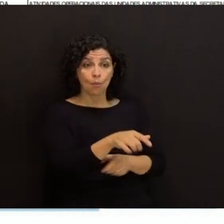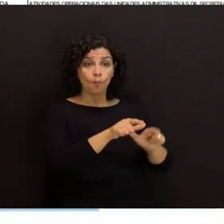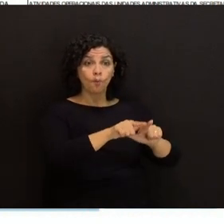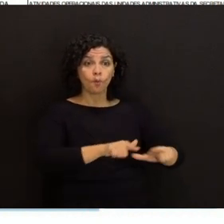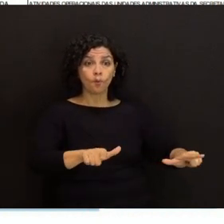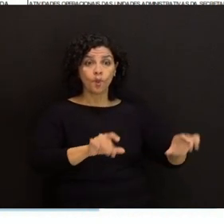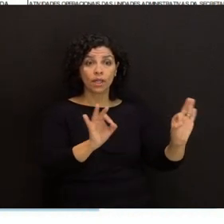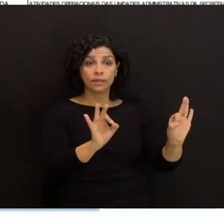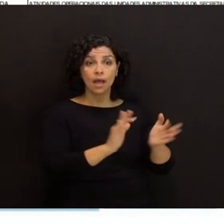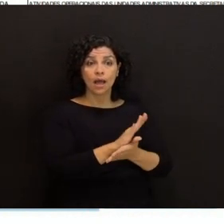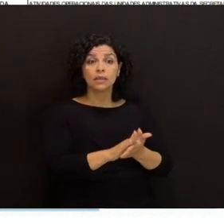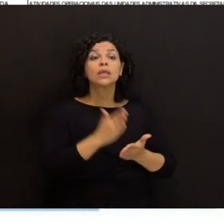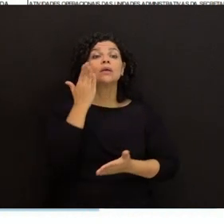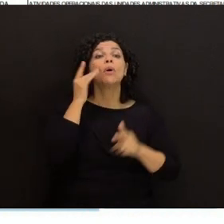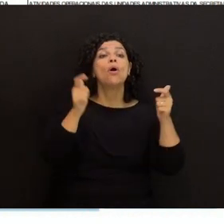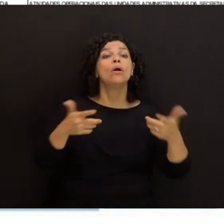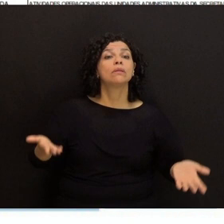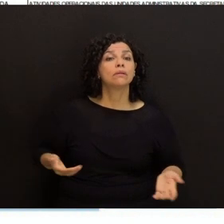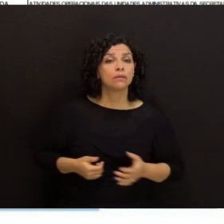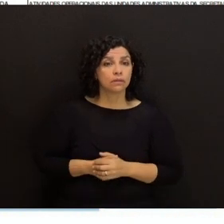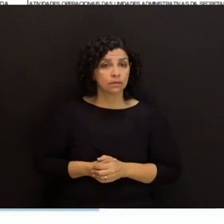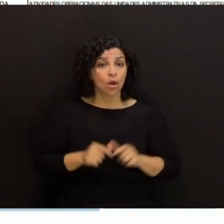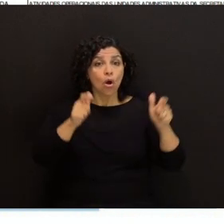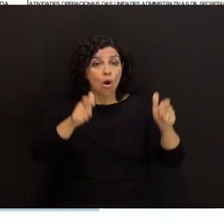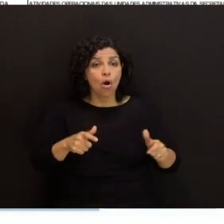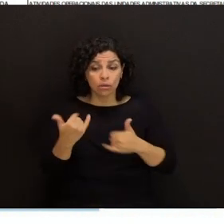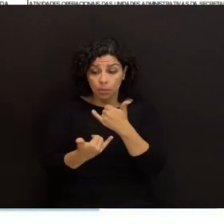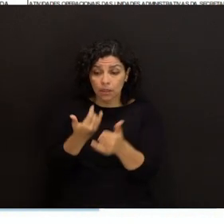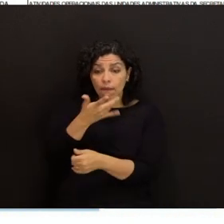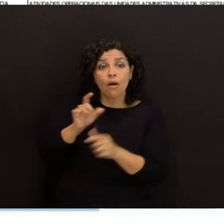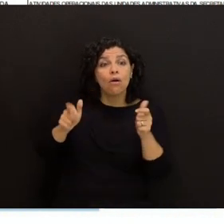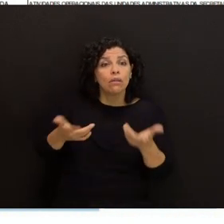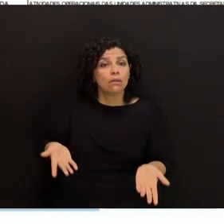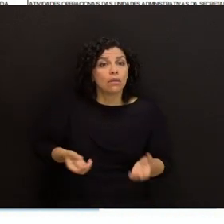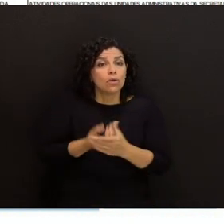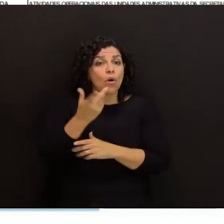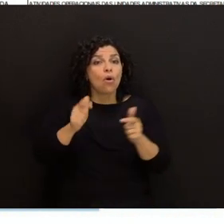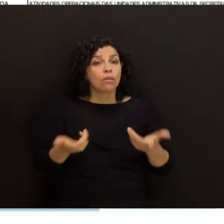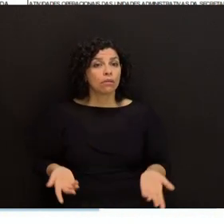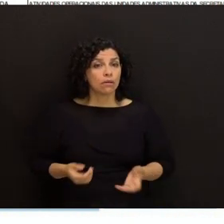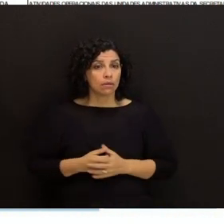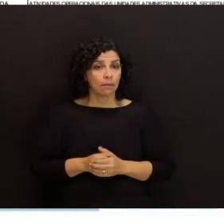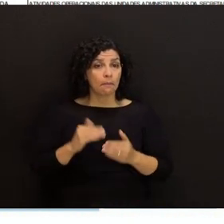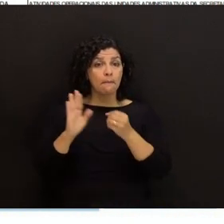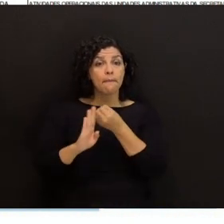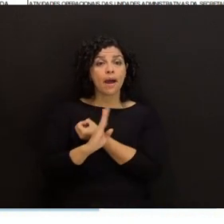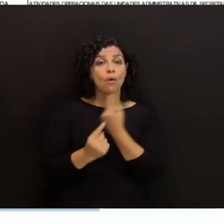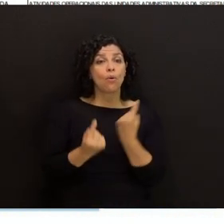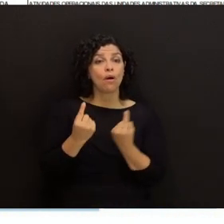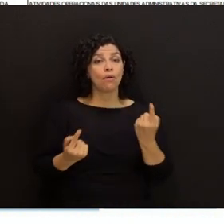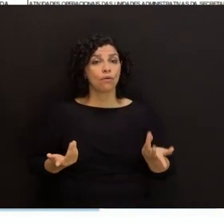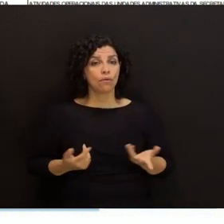eu quero saber aonde está esse porquinho foi instalada onde